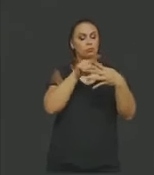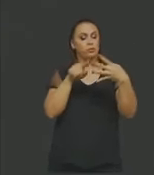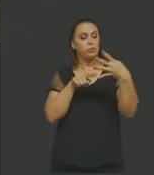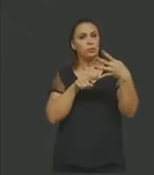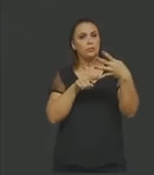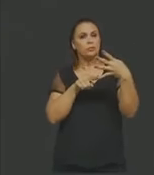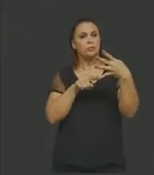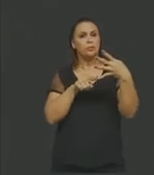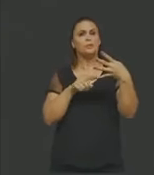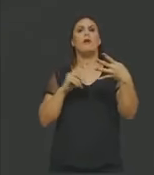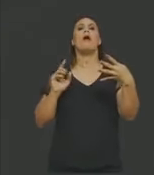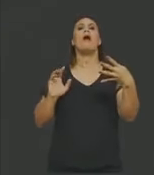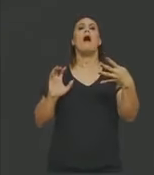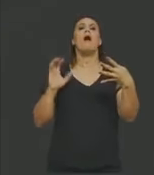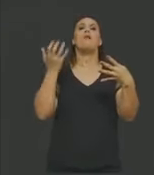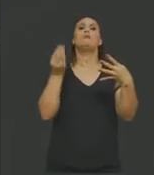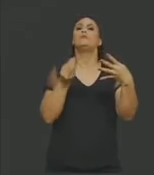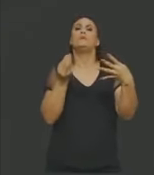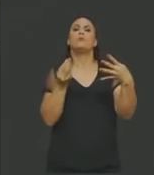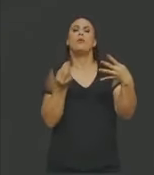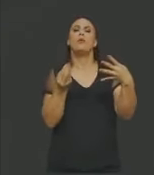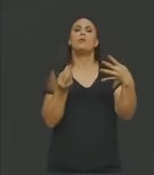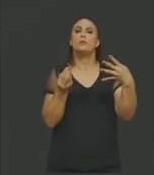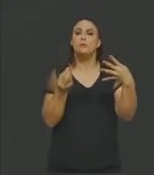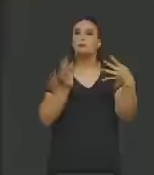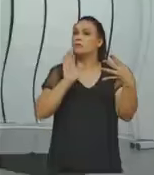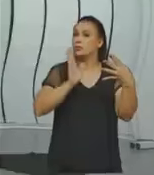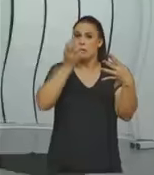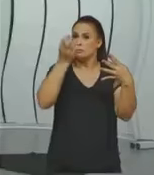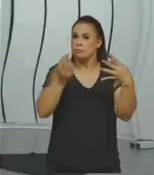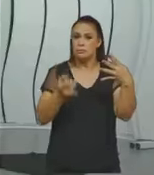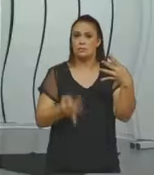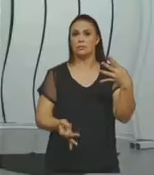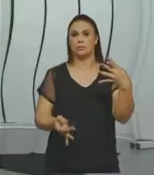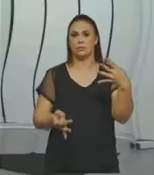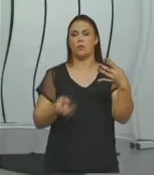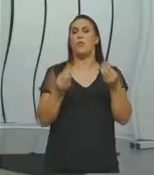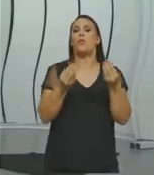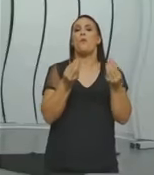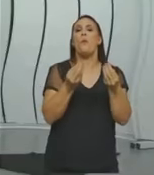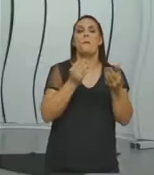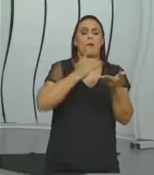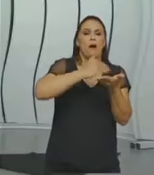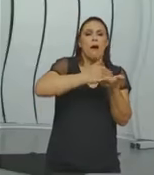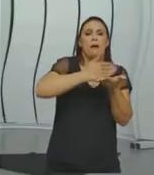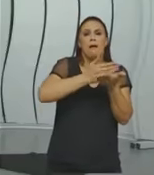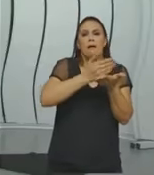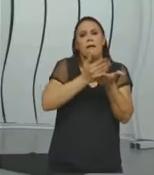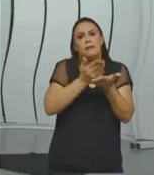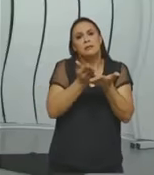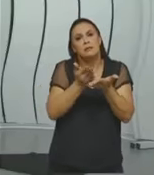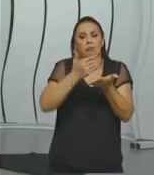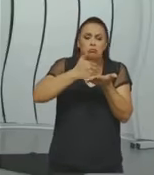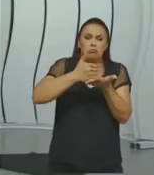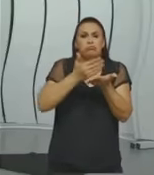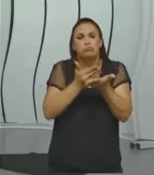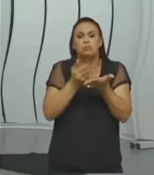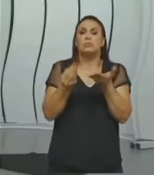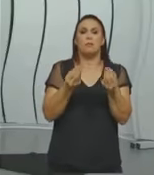acontecer daquelas formas que eu falei com vocês, tá? Em questão da segmentação. Nós temos, então, somente